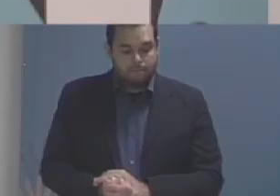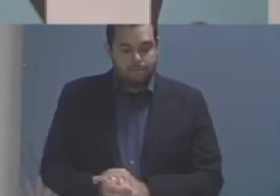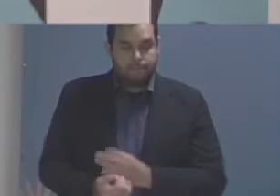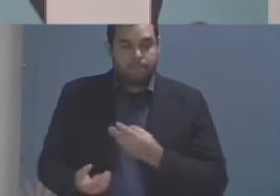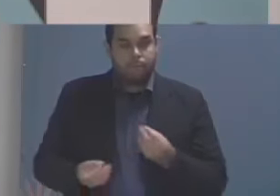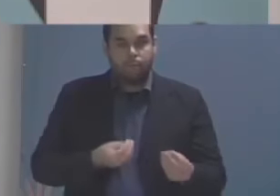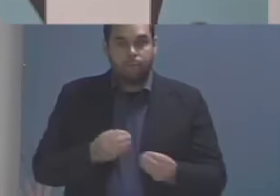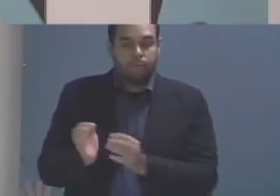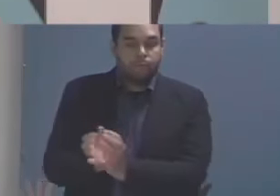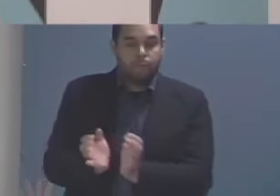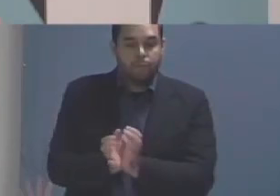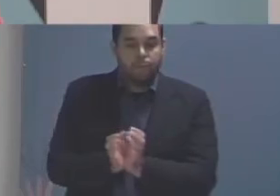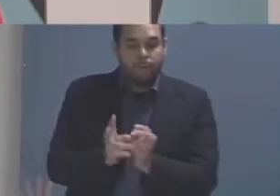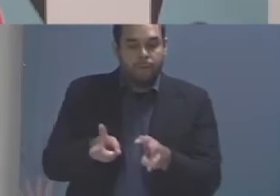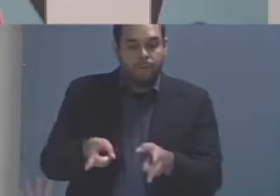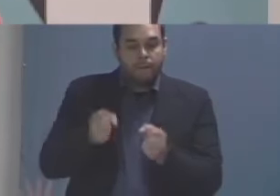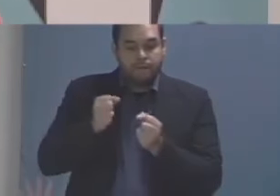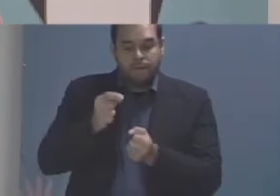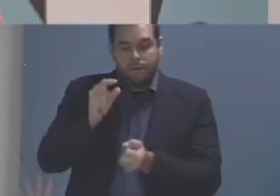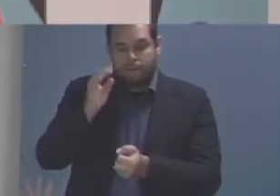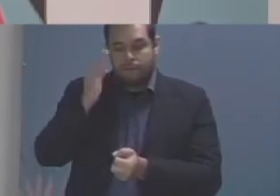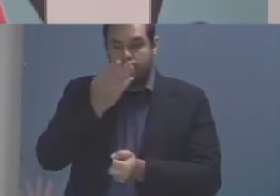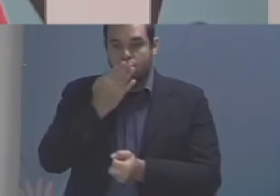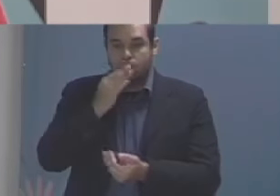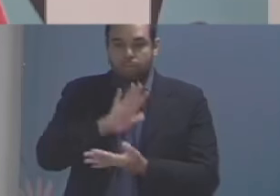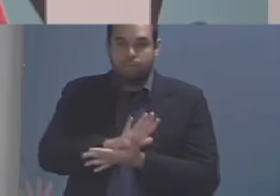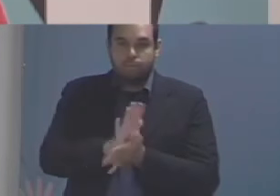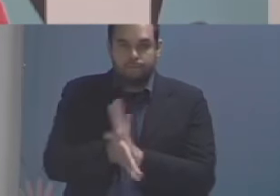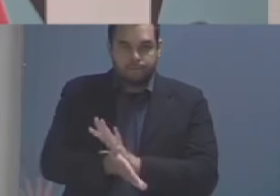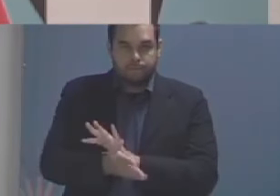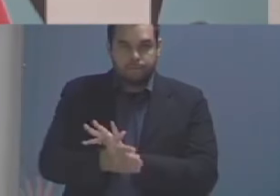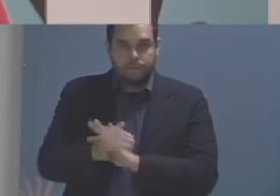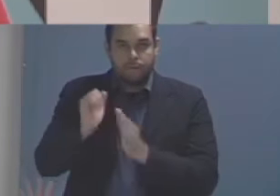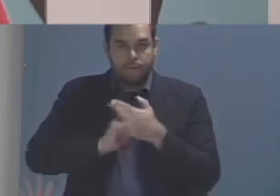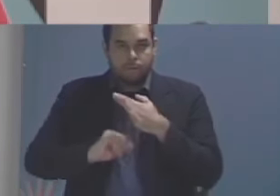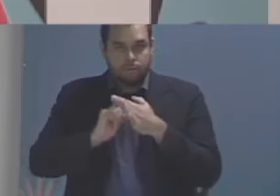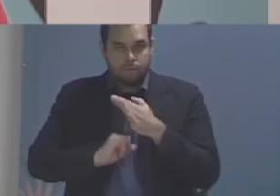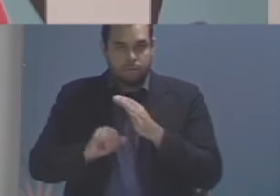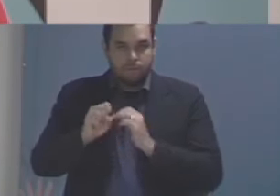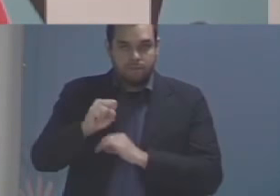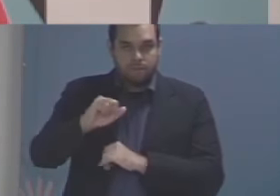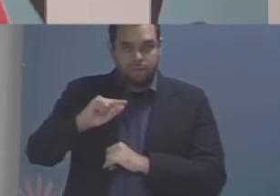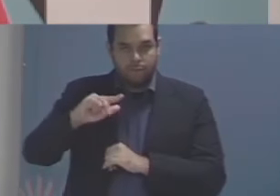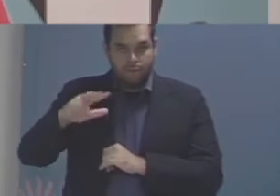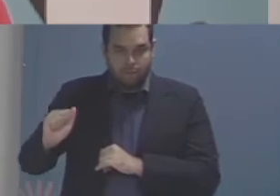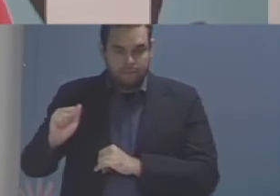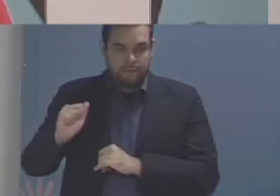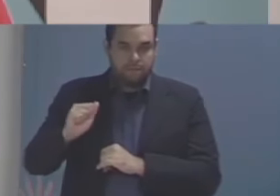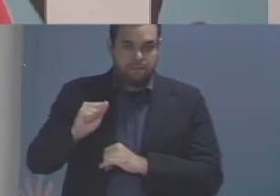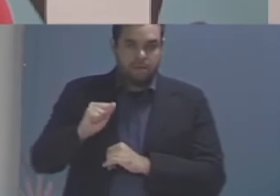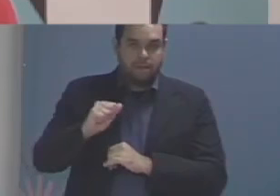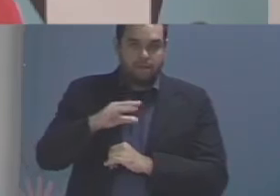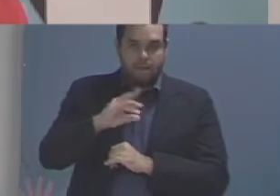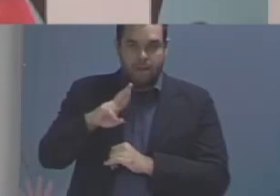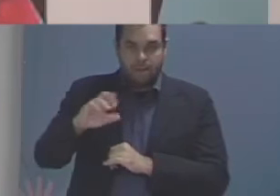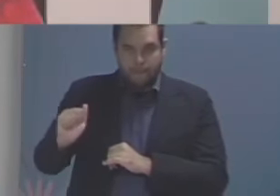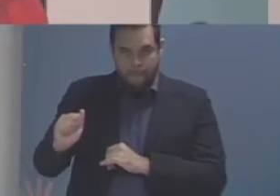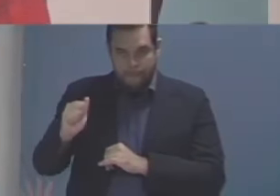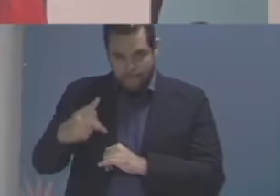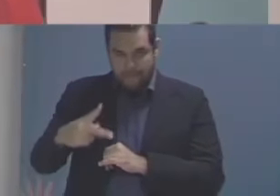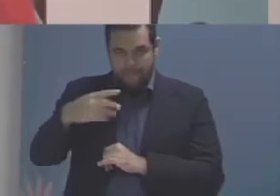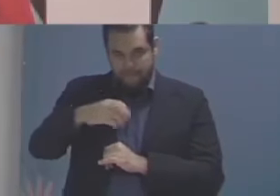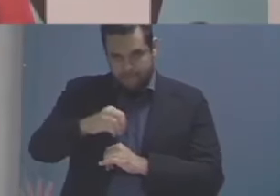Como a chapa entende o racismo institucional? Silvia Edith Duarte Marques, RP 07, Rio Grande do Sul,